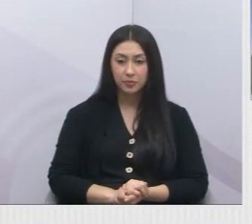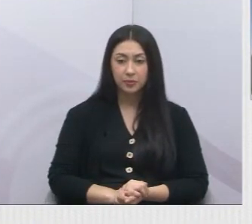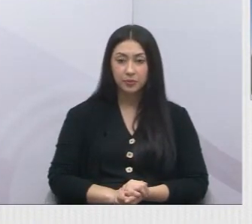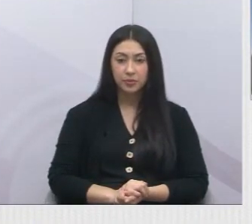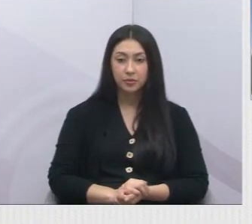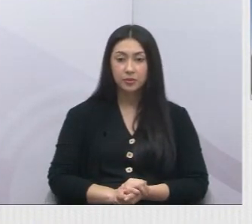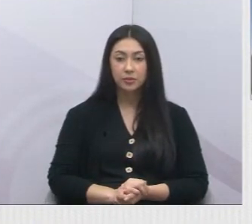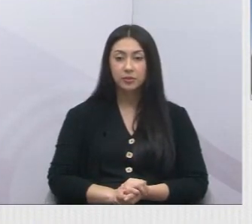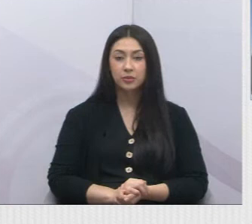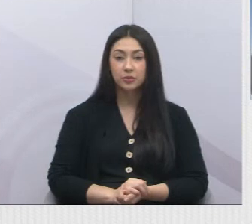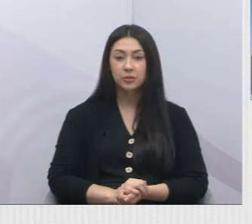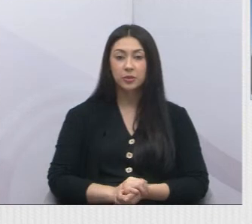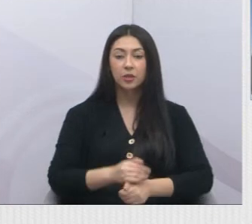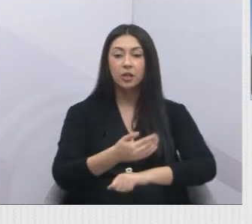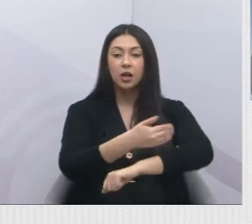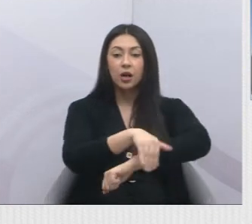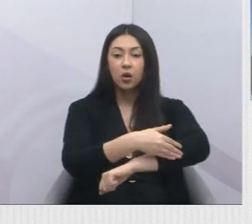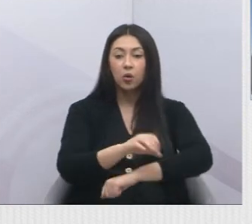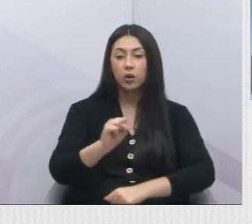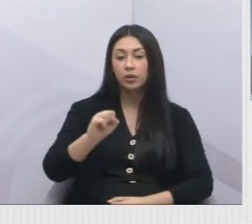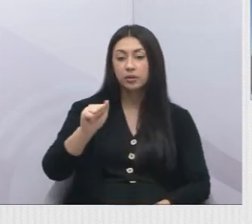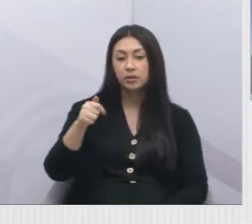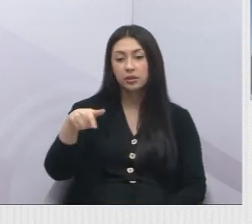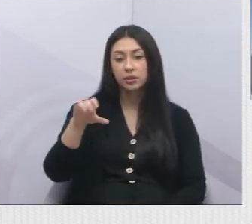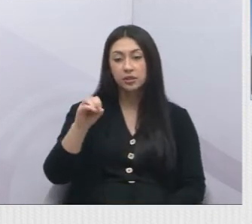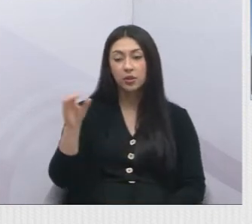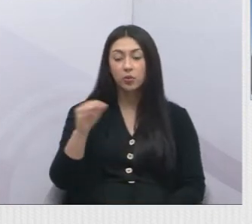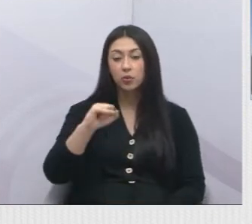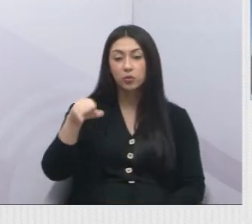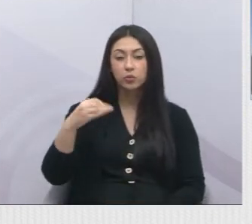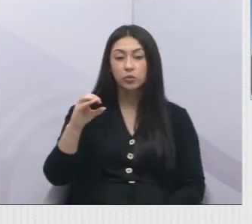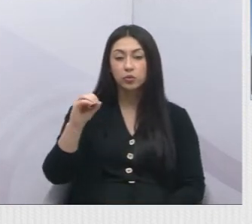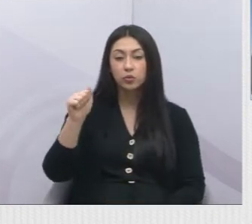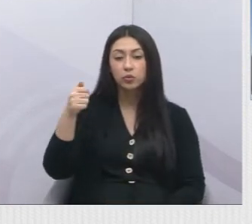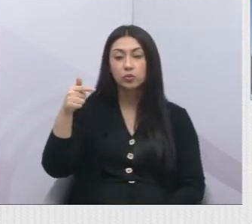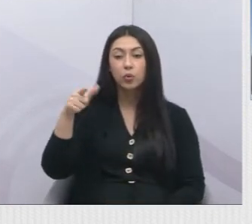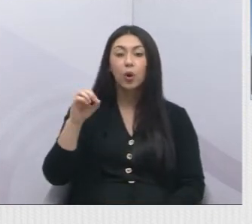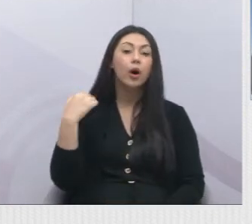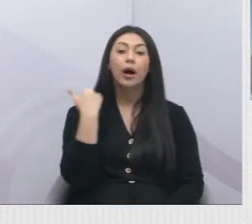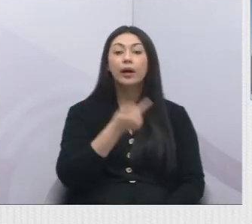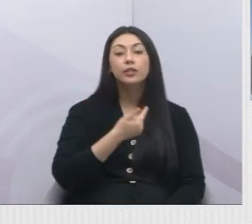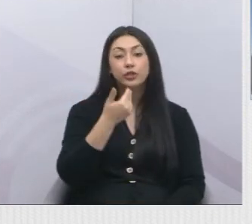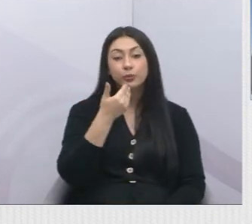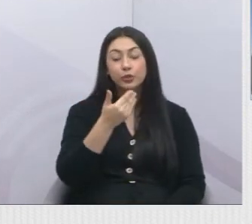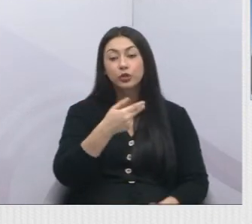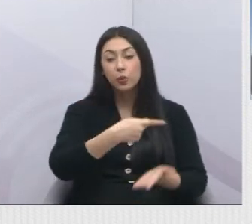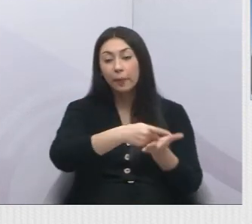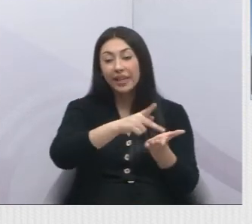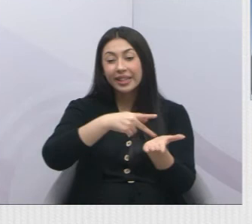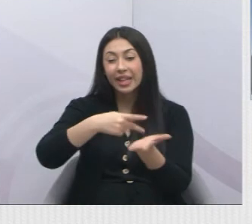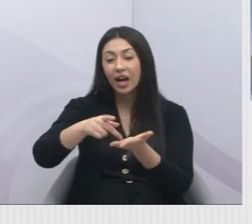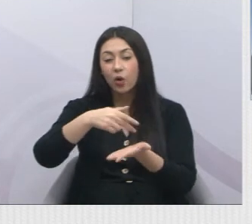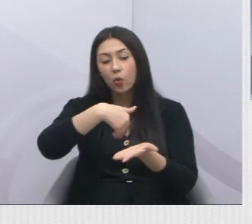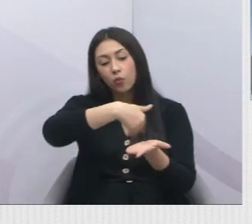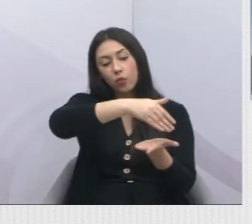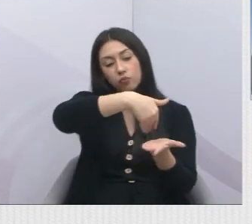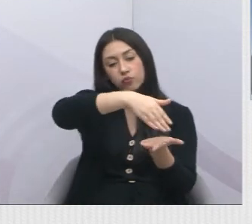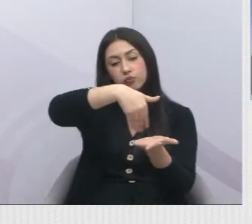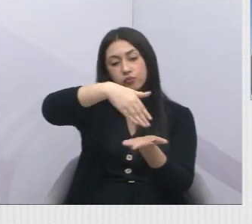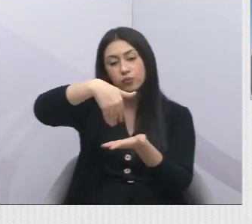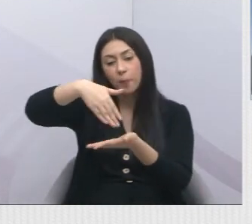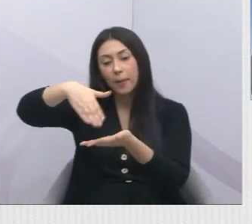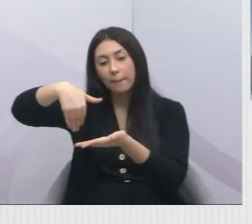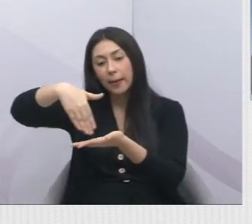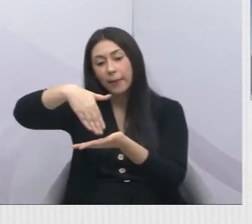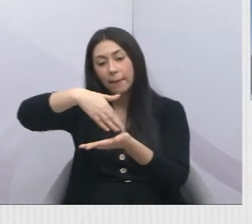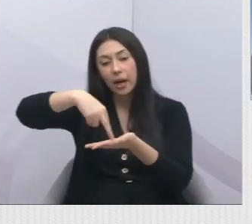Ali no São João, no antes que nós solicitamos a faixa de pedestre, ele foi aberto uma nova avenida, uma nova rua, né? A rua Café